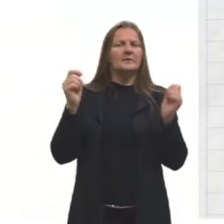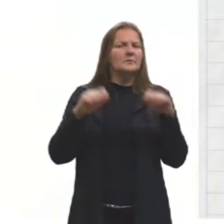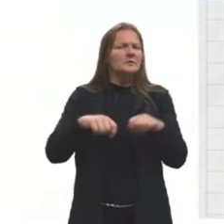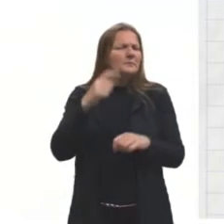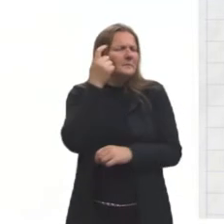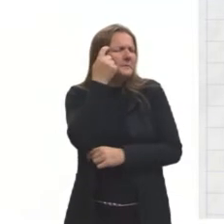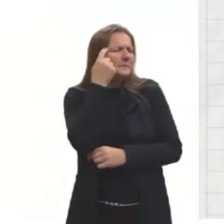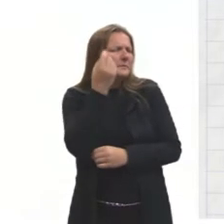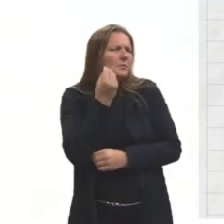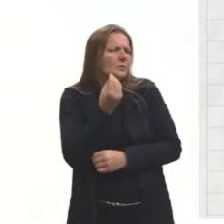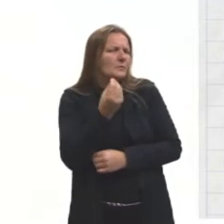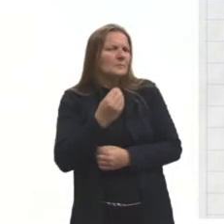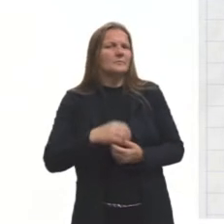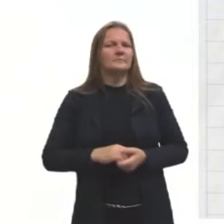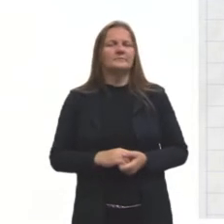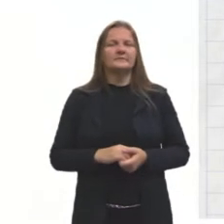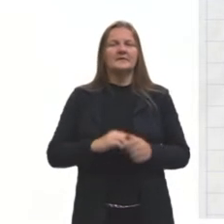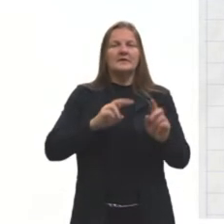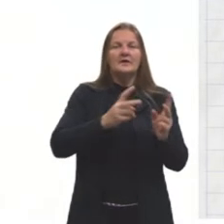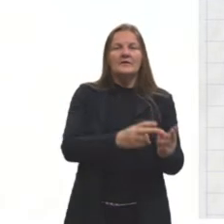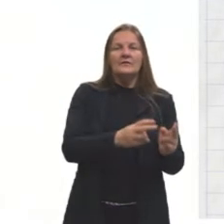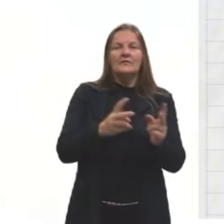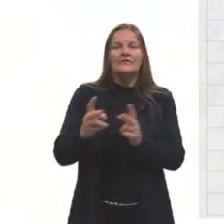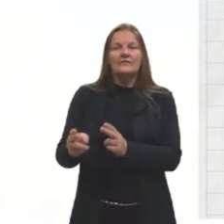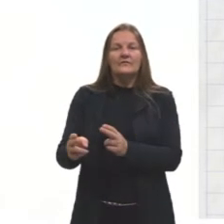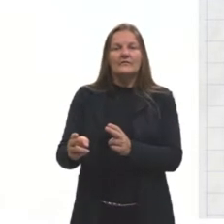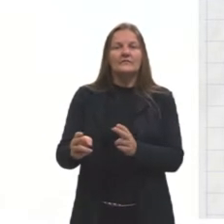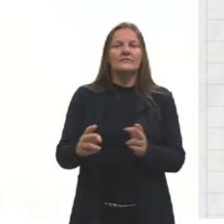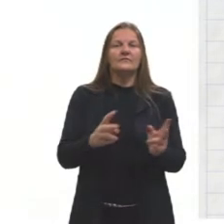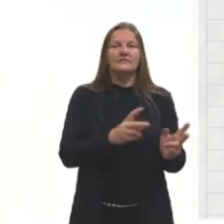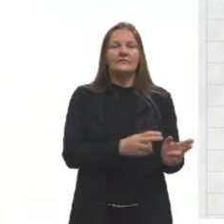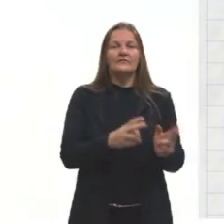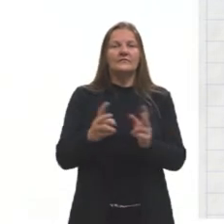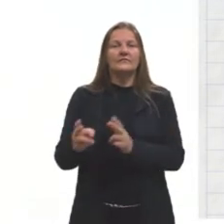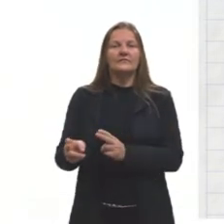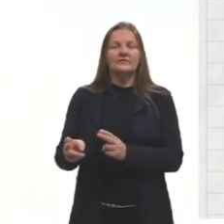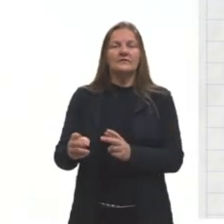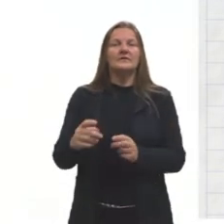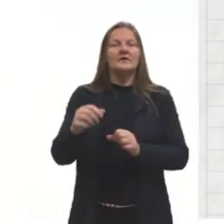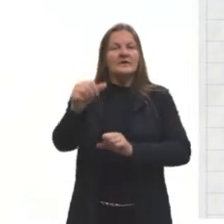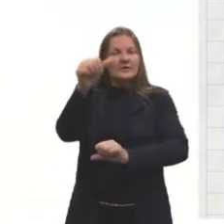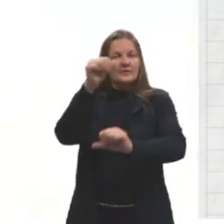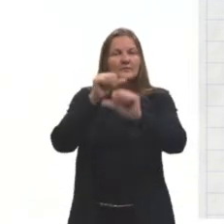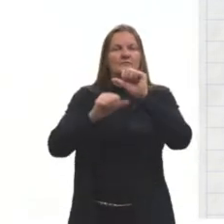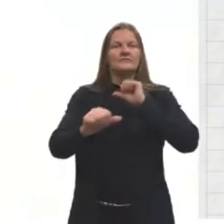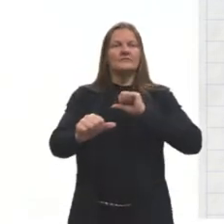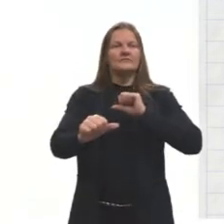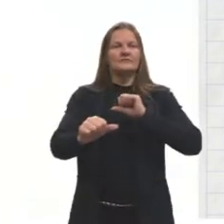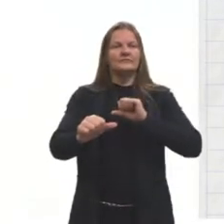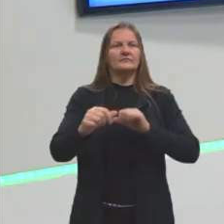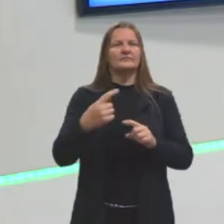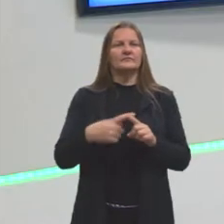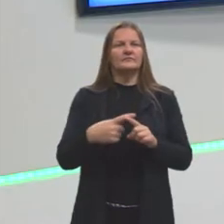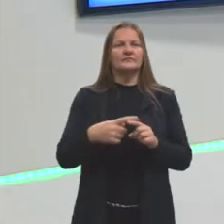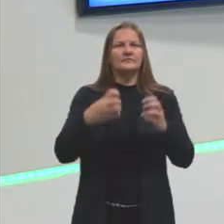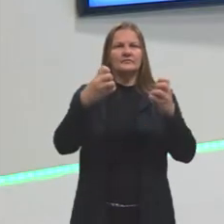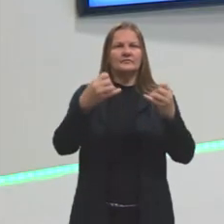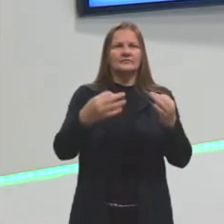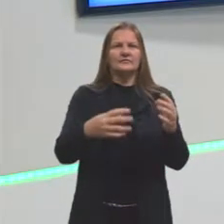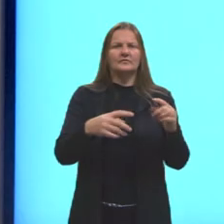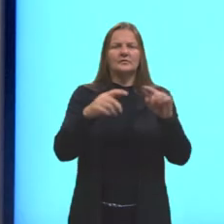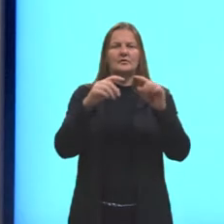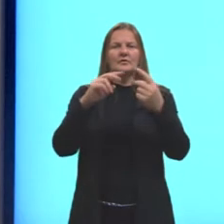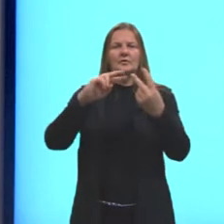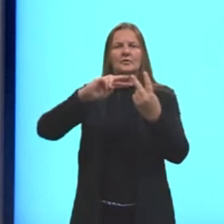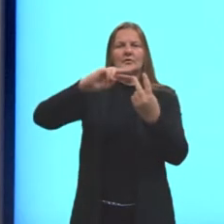pensar que a fatoração é justamente o inverso por exemplo aqui nós temos o